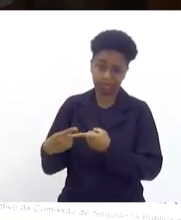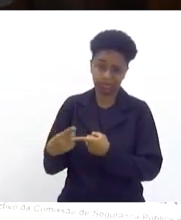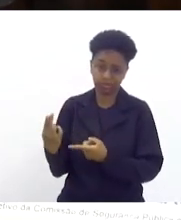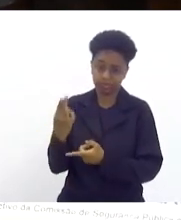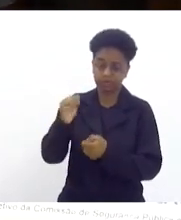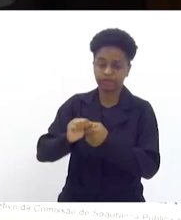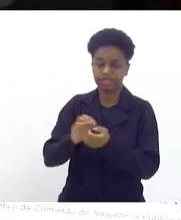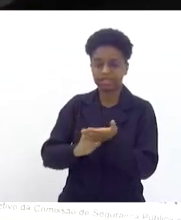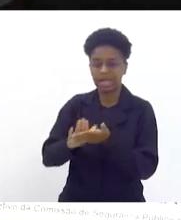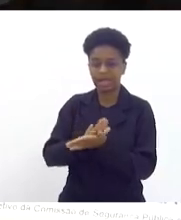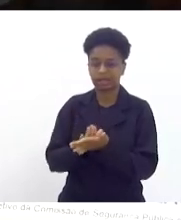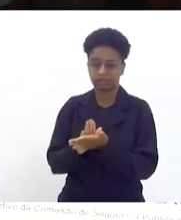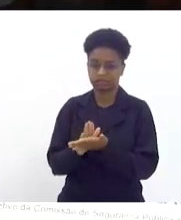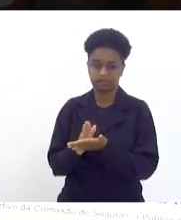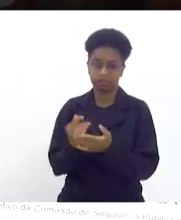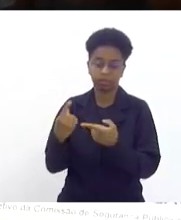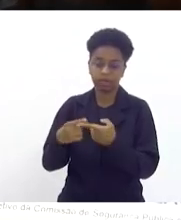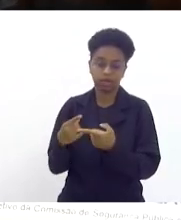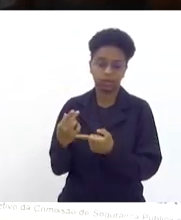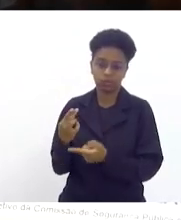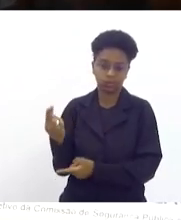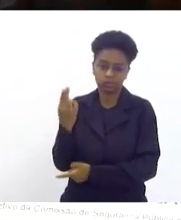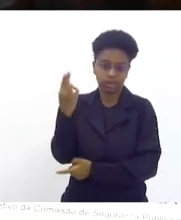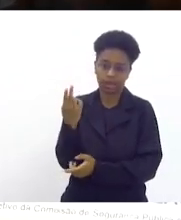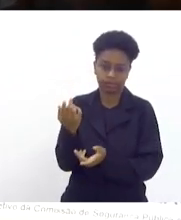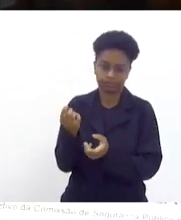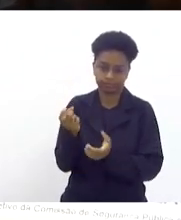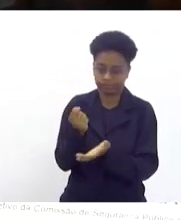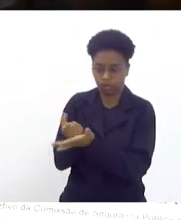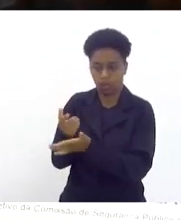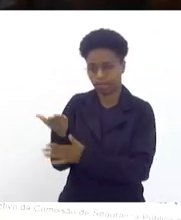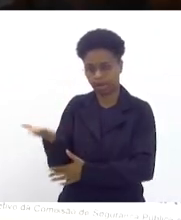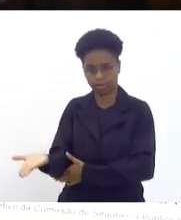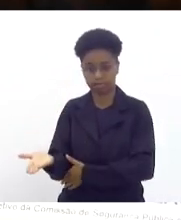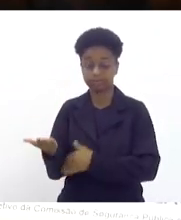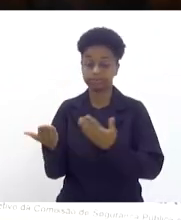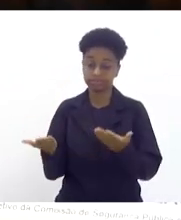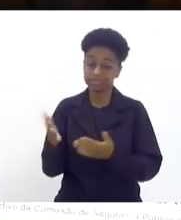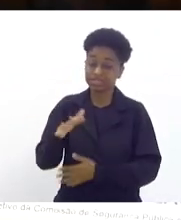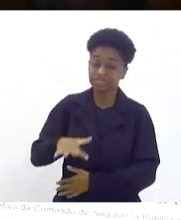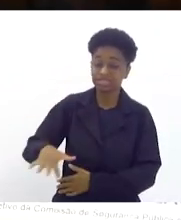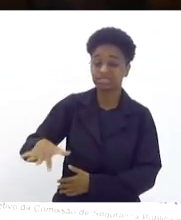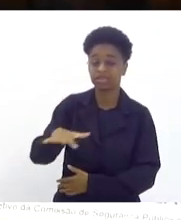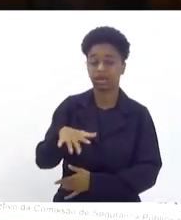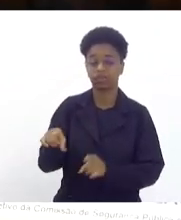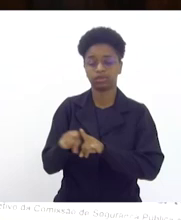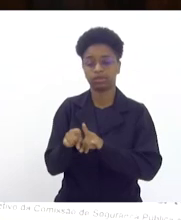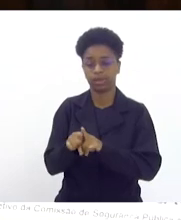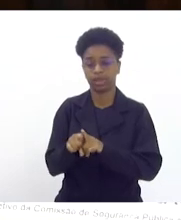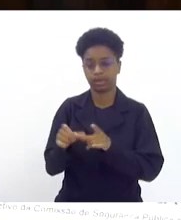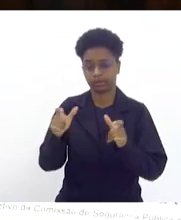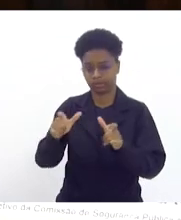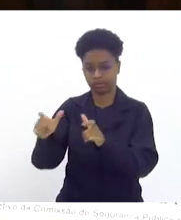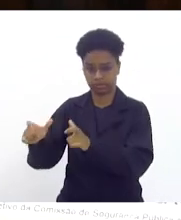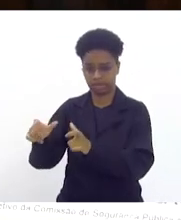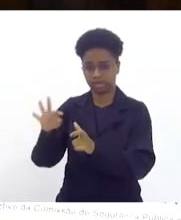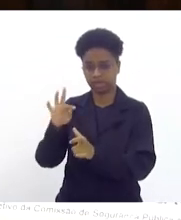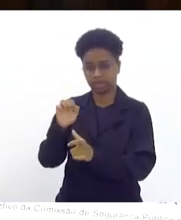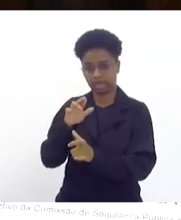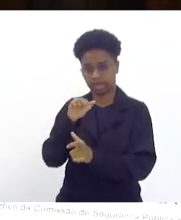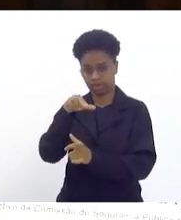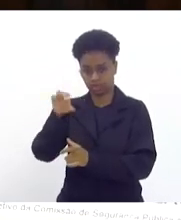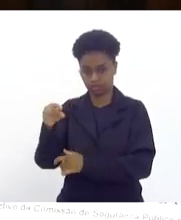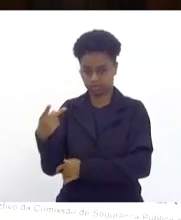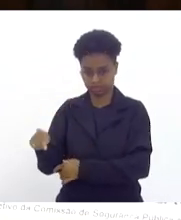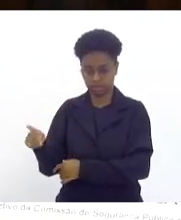ele ele é imprestável seu ponto de vista econômico e de um modo geral os terrenos da Rio trilhas Como foram eles